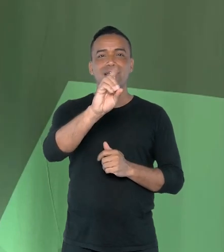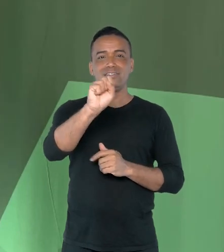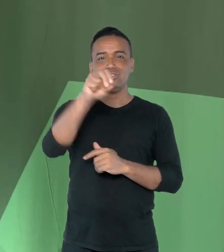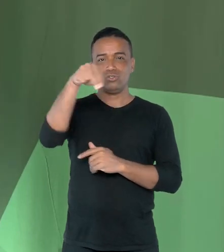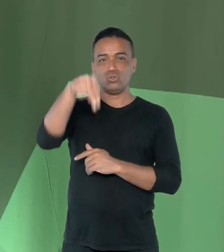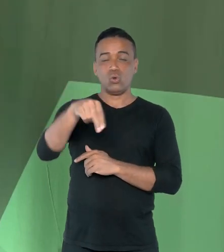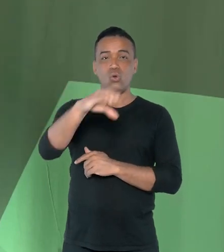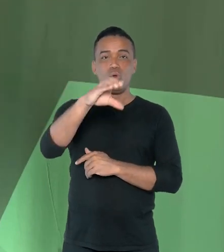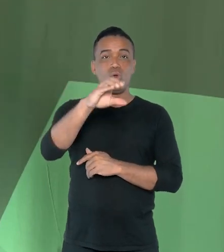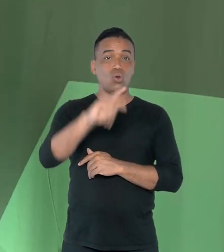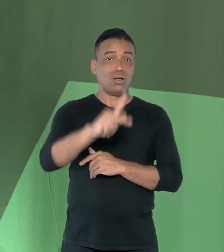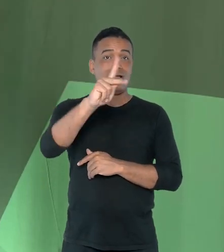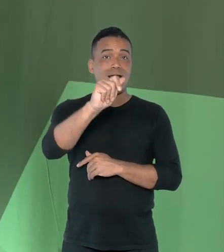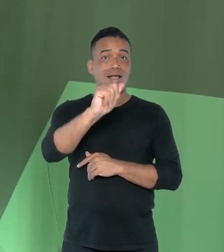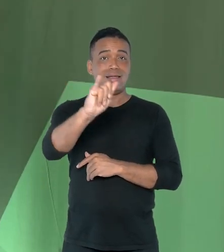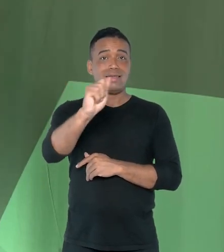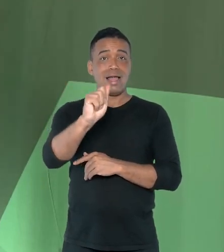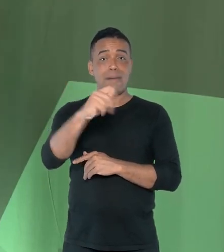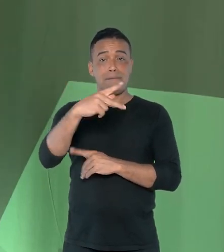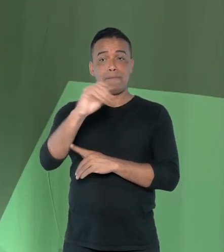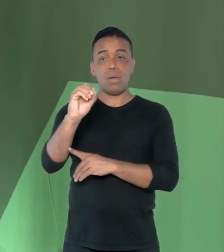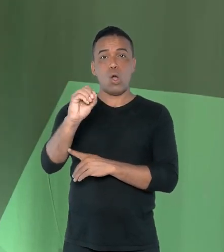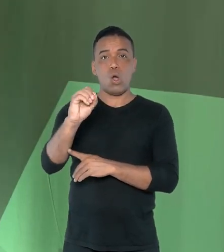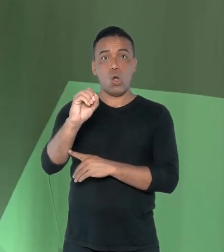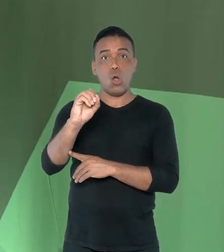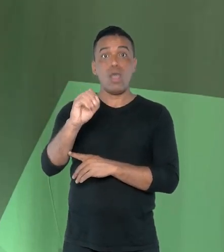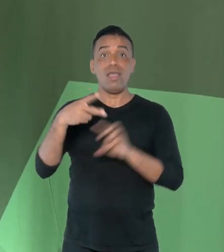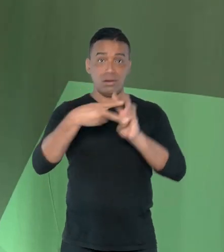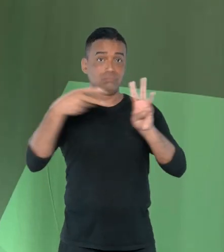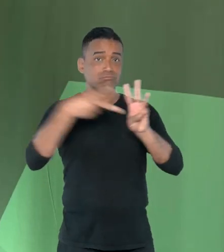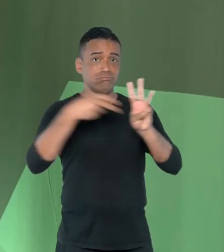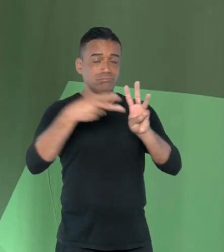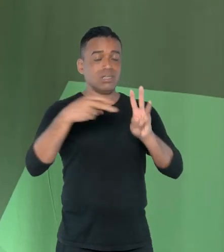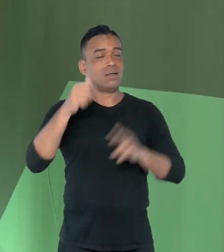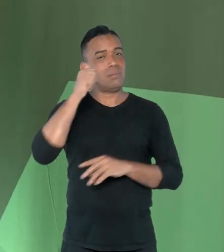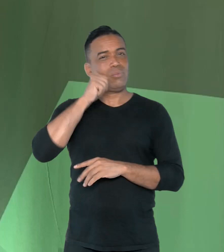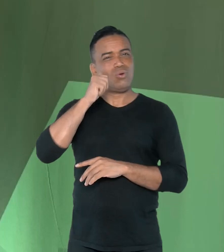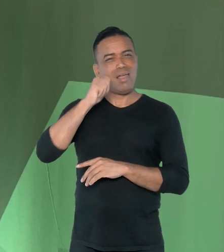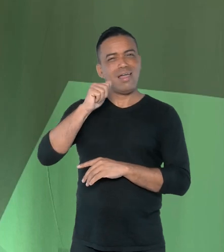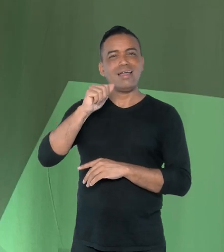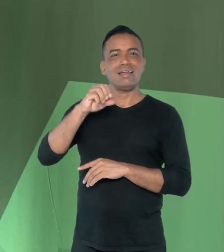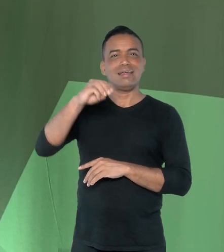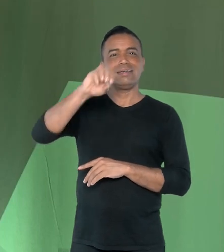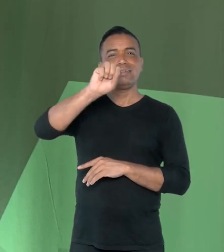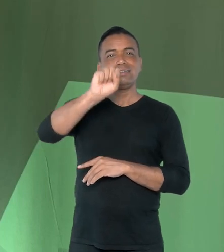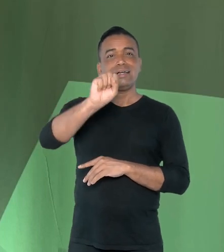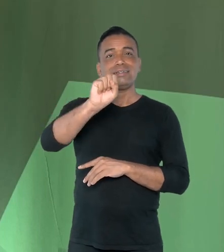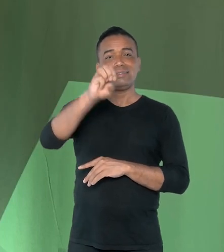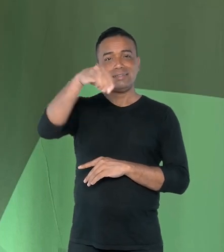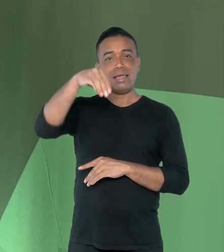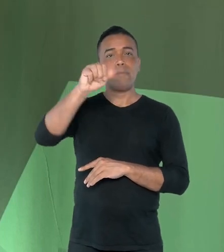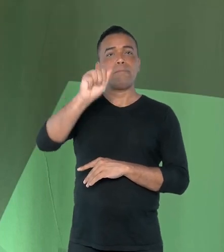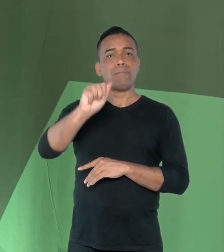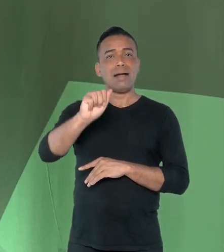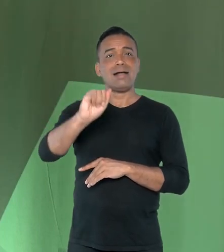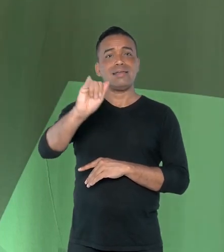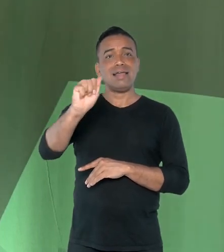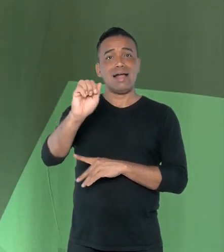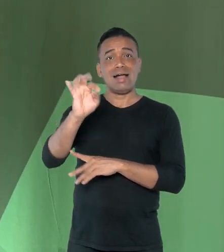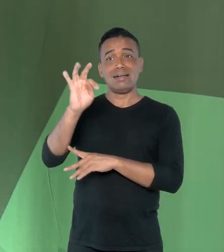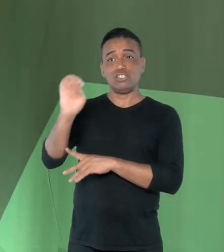é um indígena, né? E a mediadora, que é a Seimayate Oliveira, perguntou para ele quando que a gente